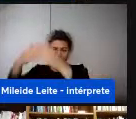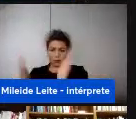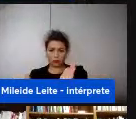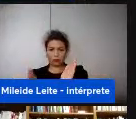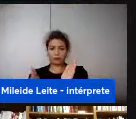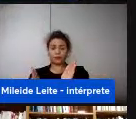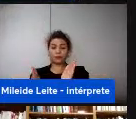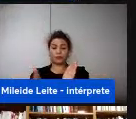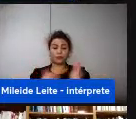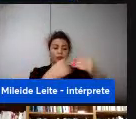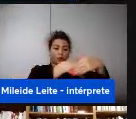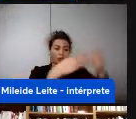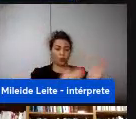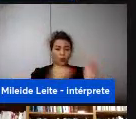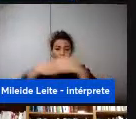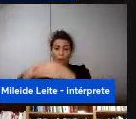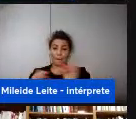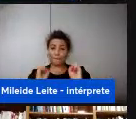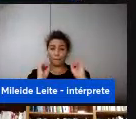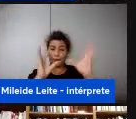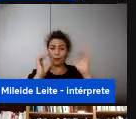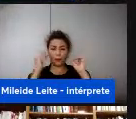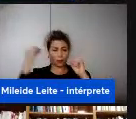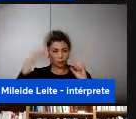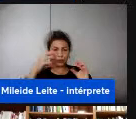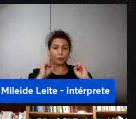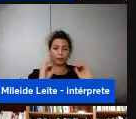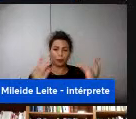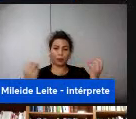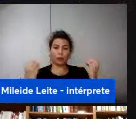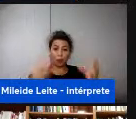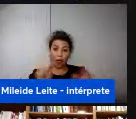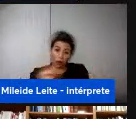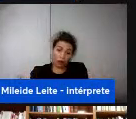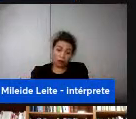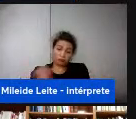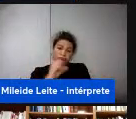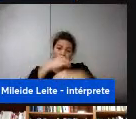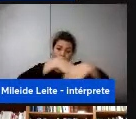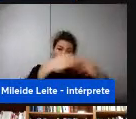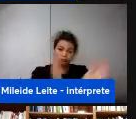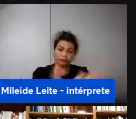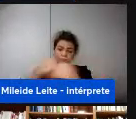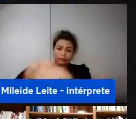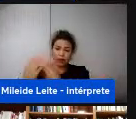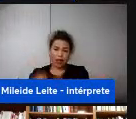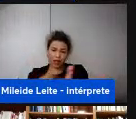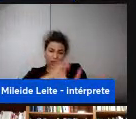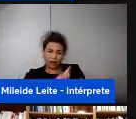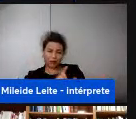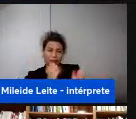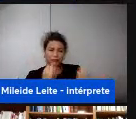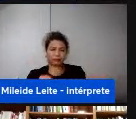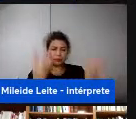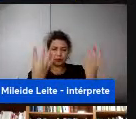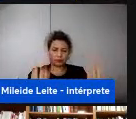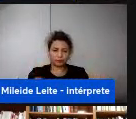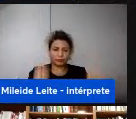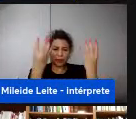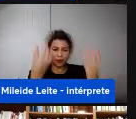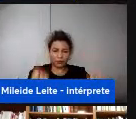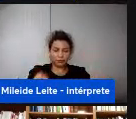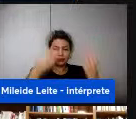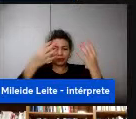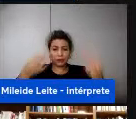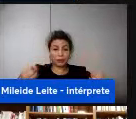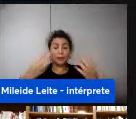quadrados aqui, esses dois cubos piscando, né? Os cubos estão imóveis, né? Mas como eles estavam piscando num padrão